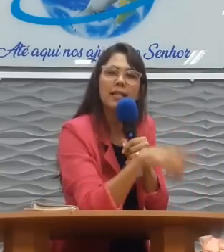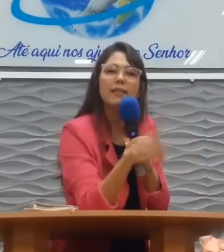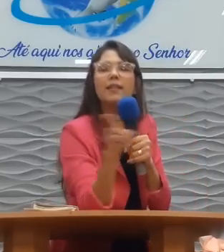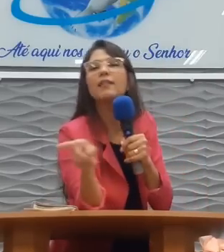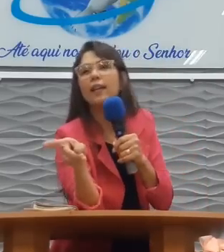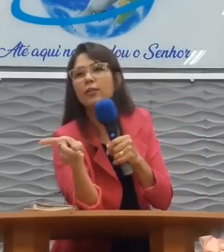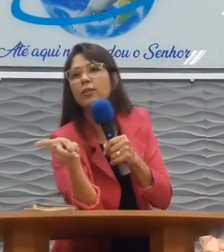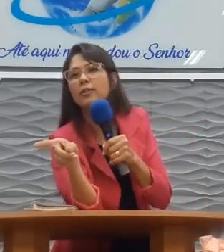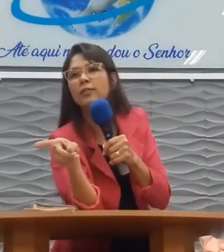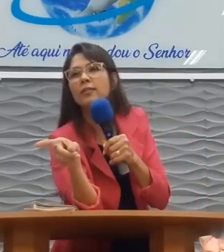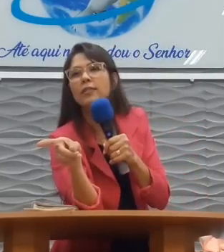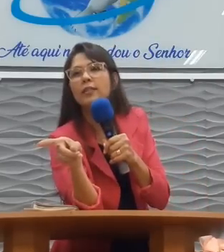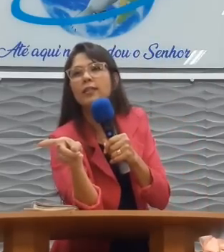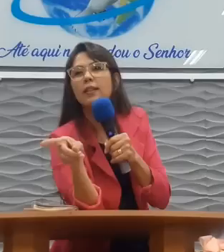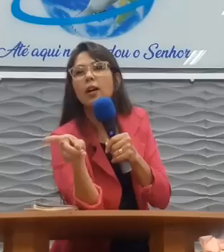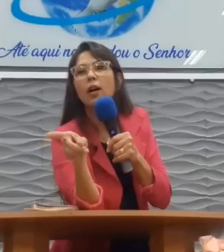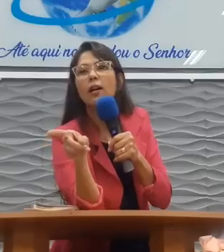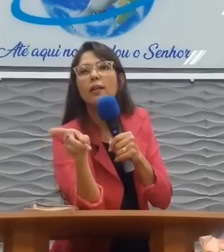Mesmo ter casado e ter neto.